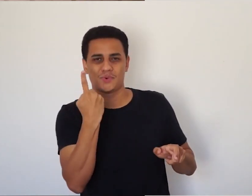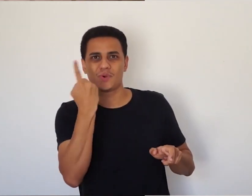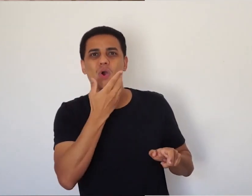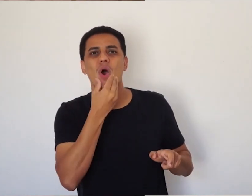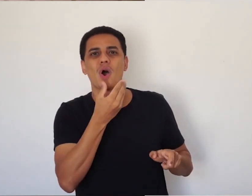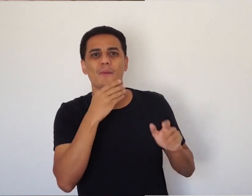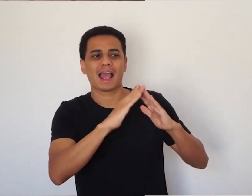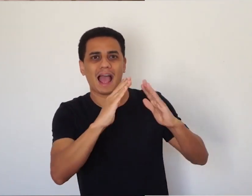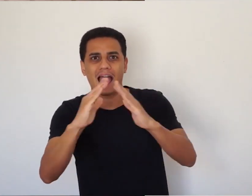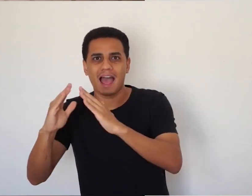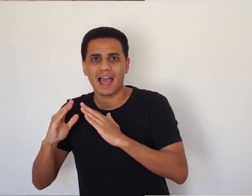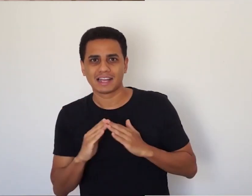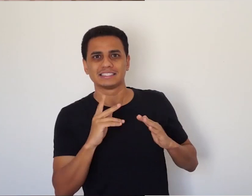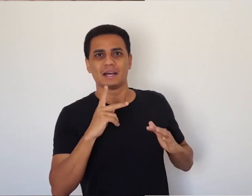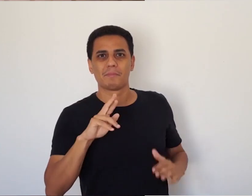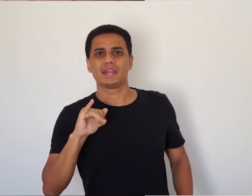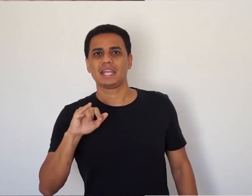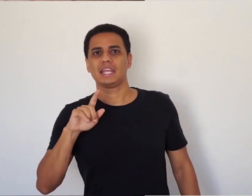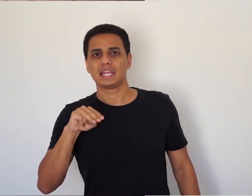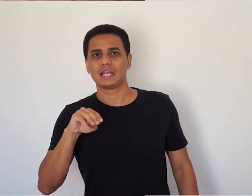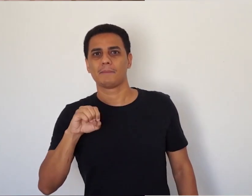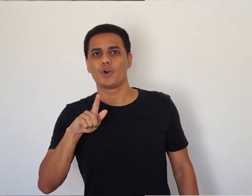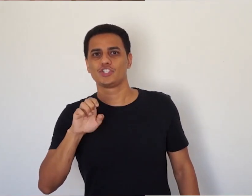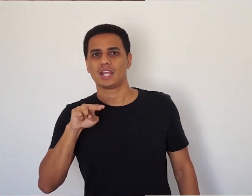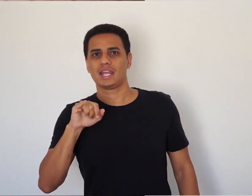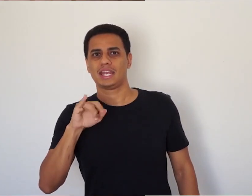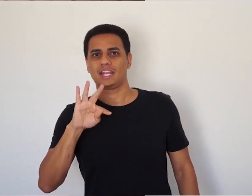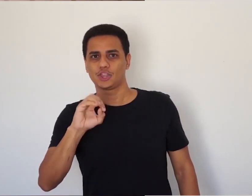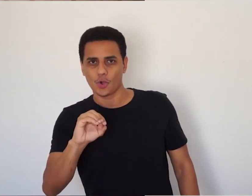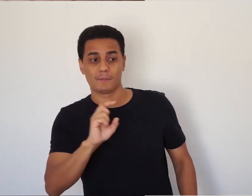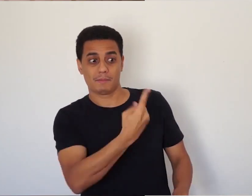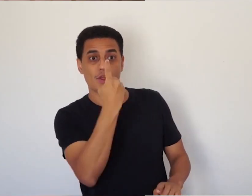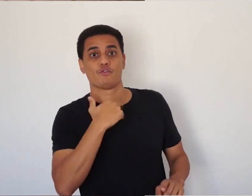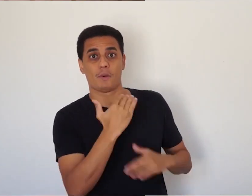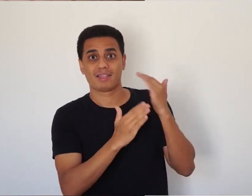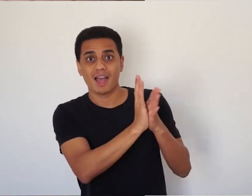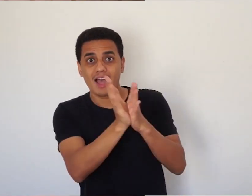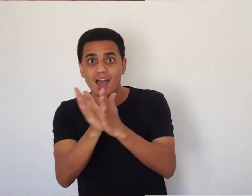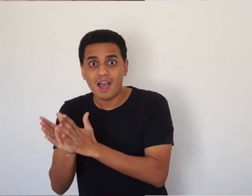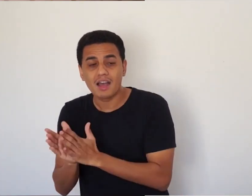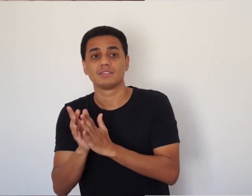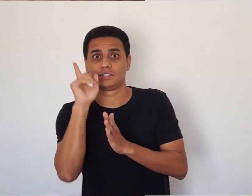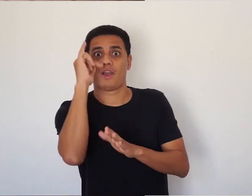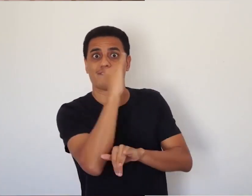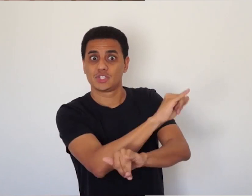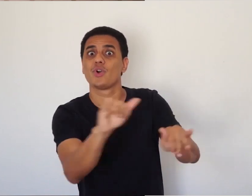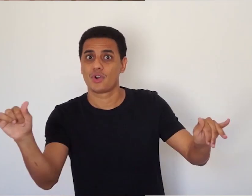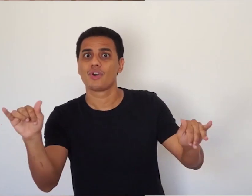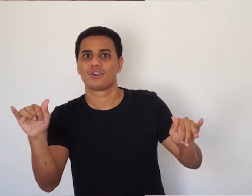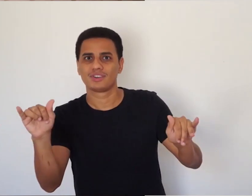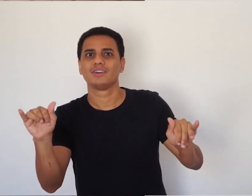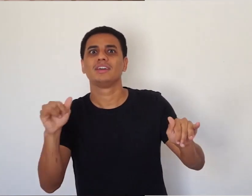juízo sobre todos os deuses do Egito. Eu sou o Senhor. Deus estava dizendo para o faraó, que se colocava como Deus, de que ele